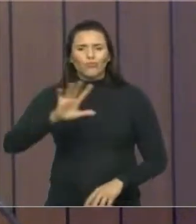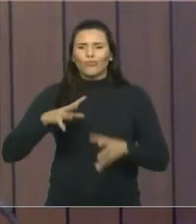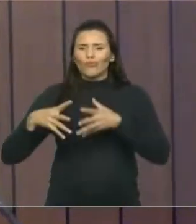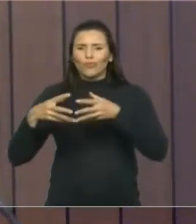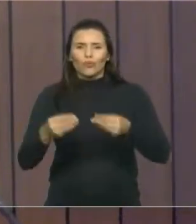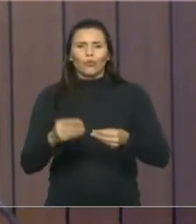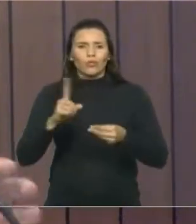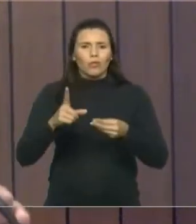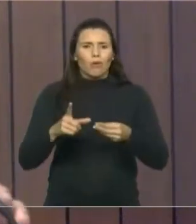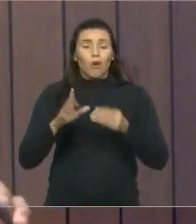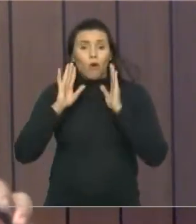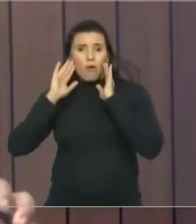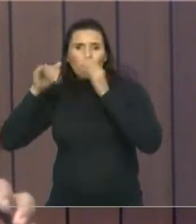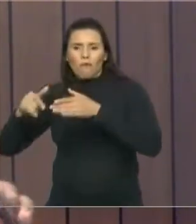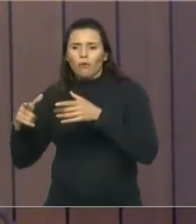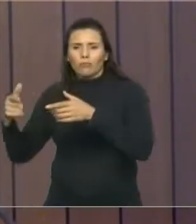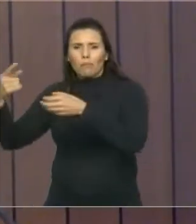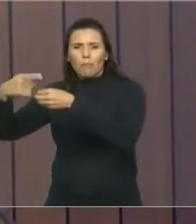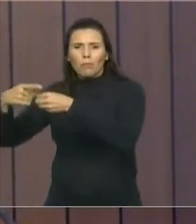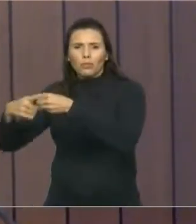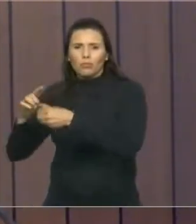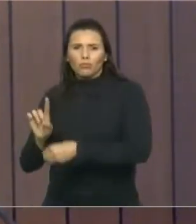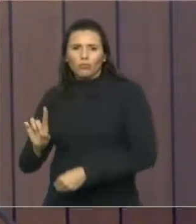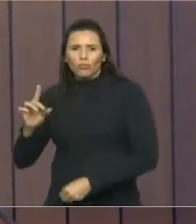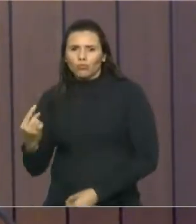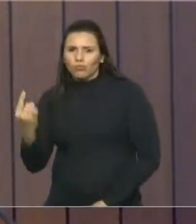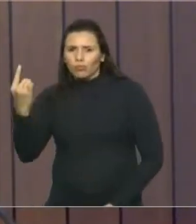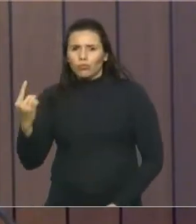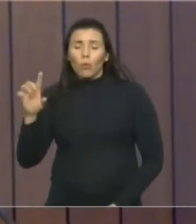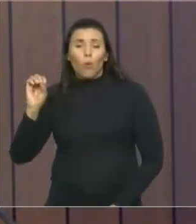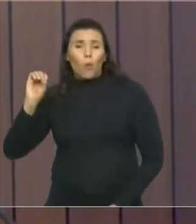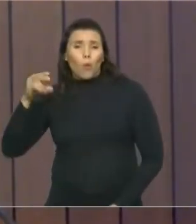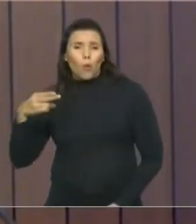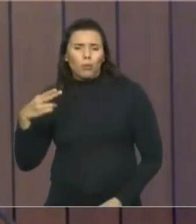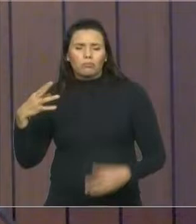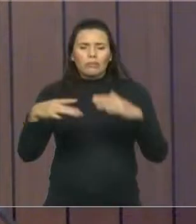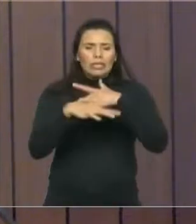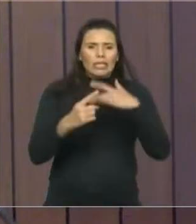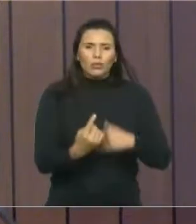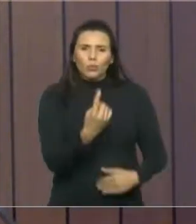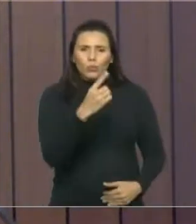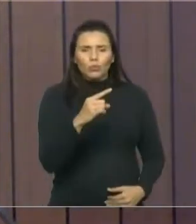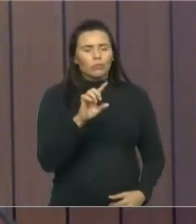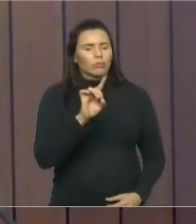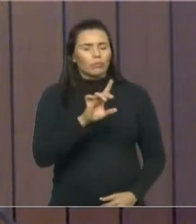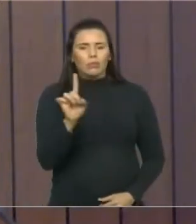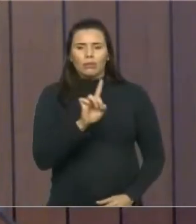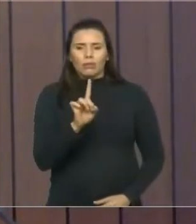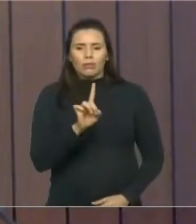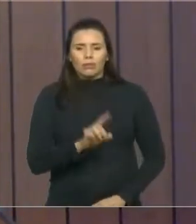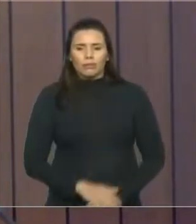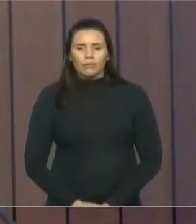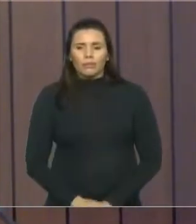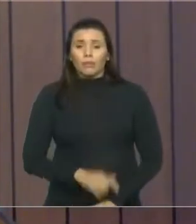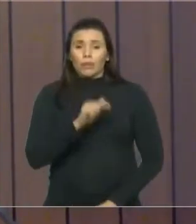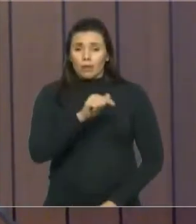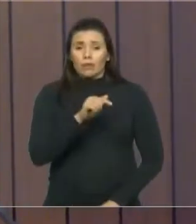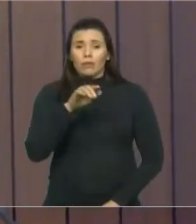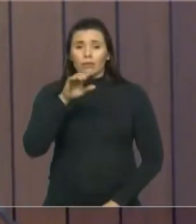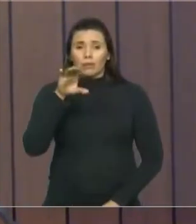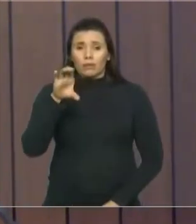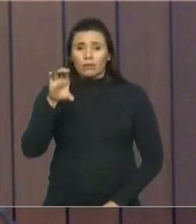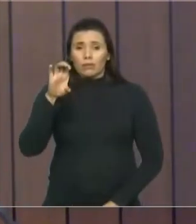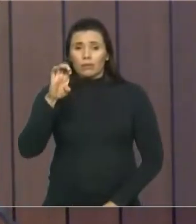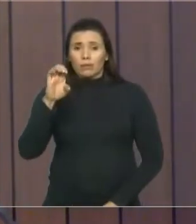direta? Não. Aí talvez seja a grande diferença do estado do Ceará. O Ceará, ele organiza os